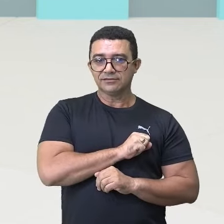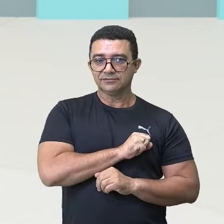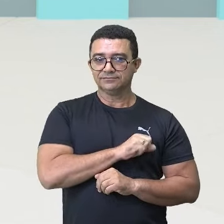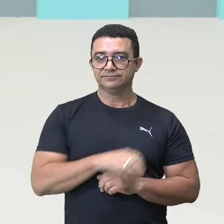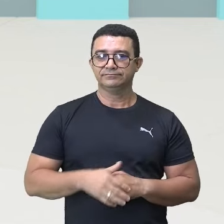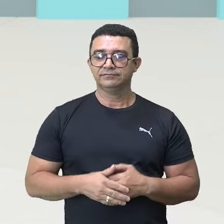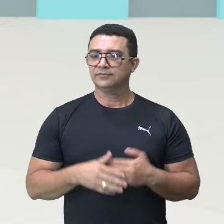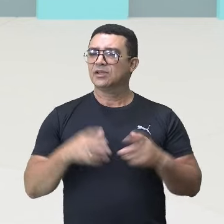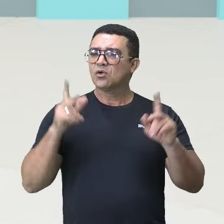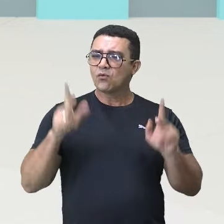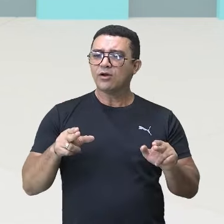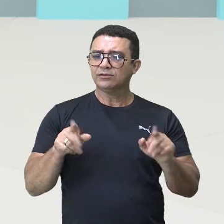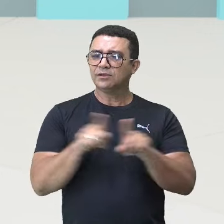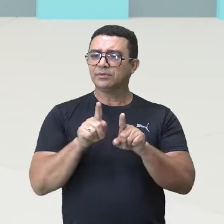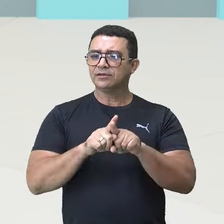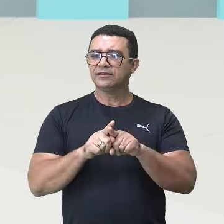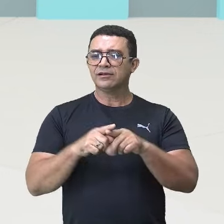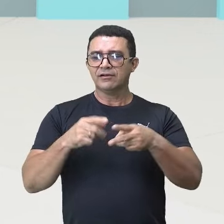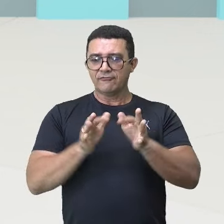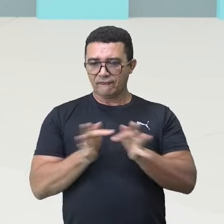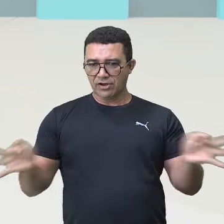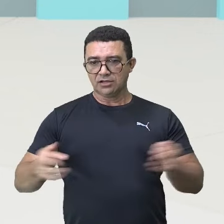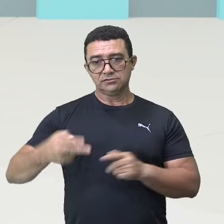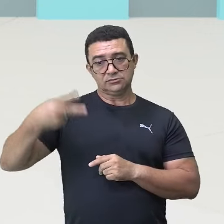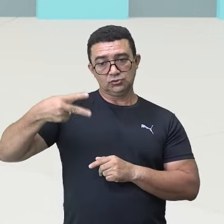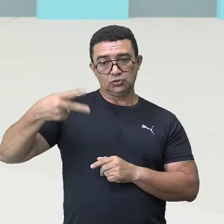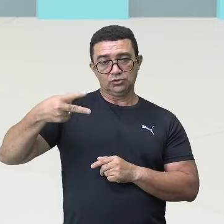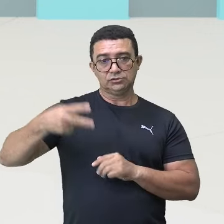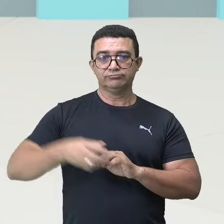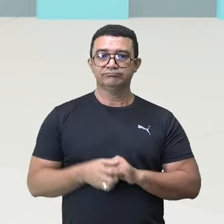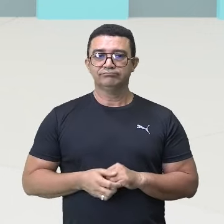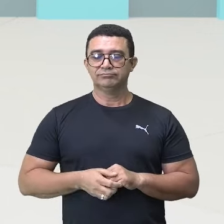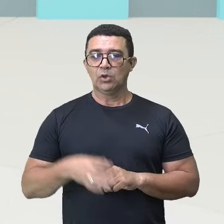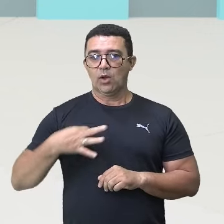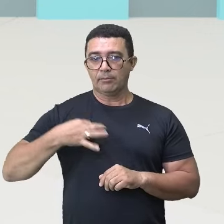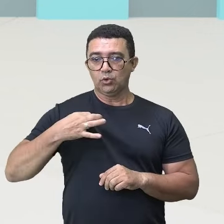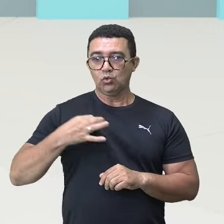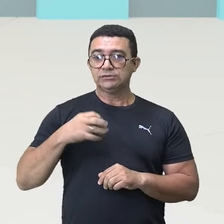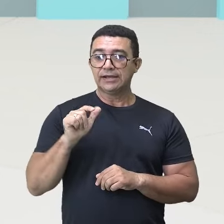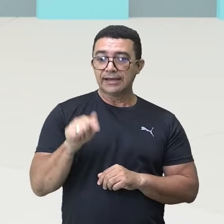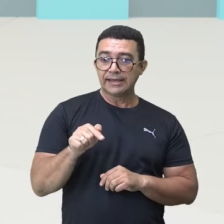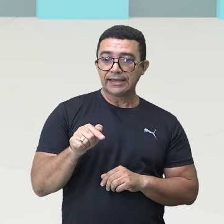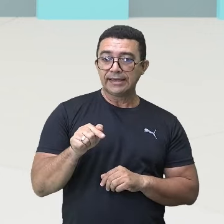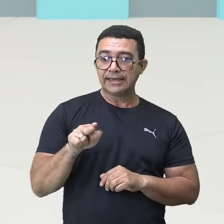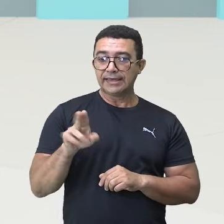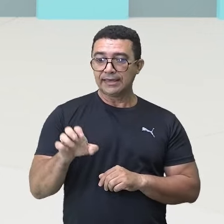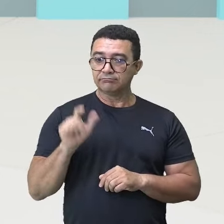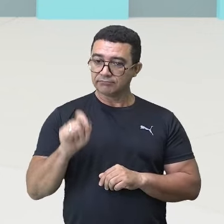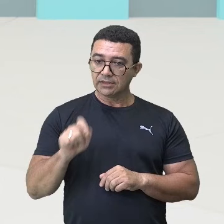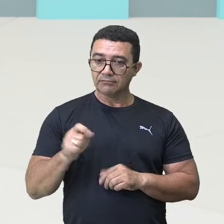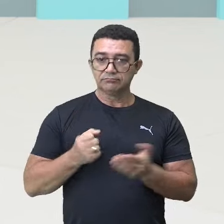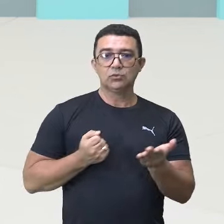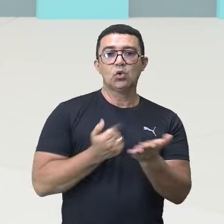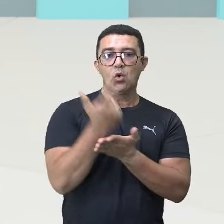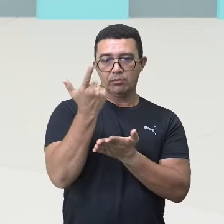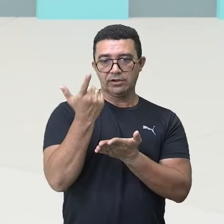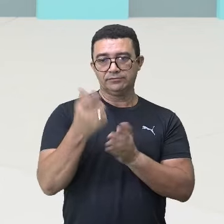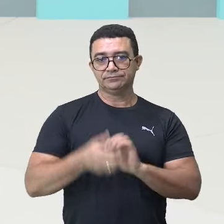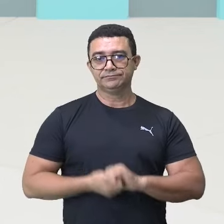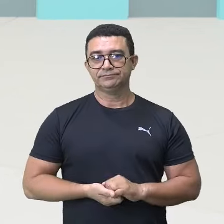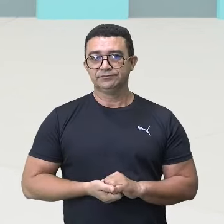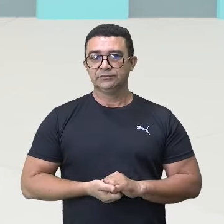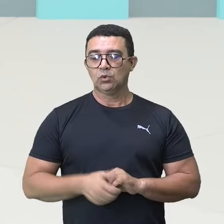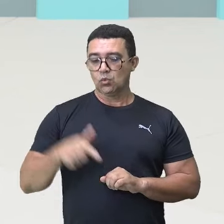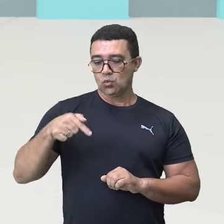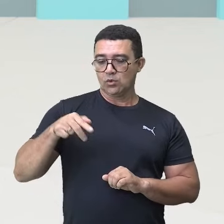caso da segunda que comprei estou substituindo e estou retomando no caso do que em específico não